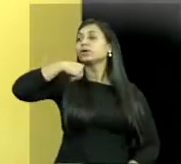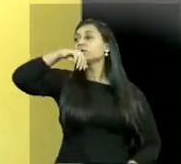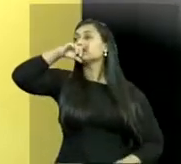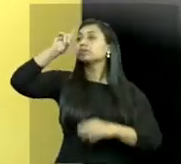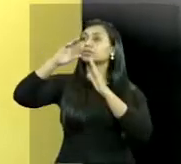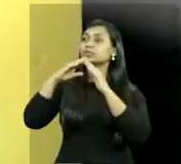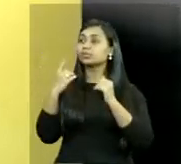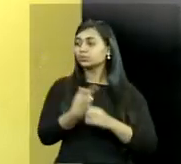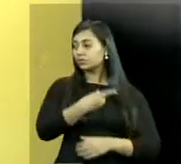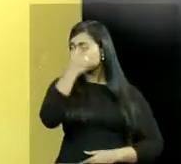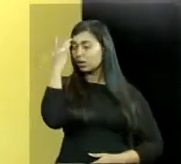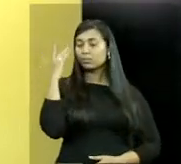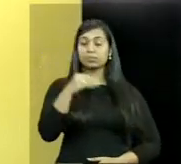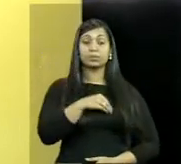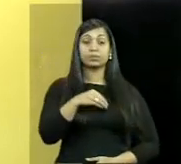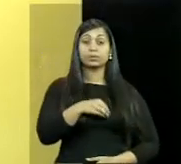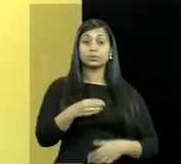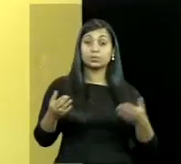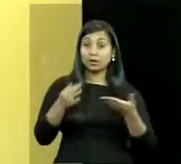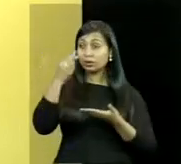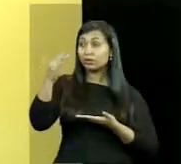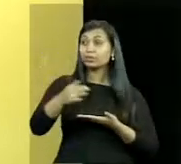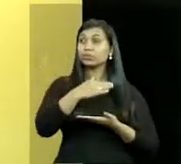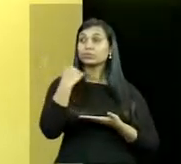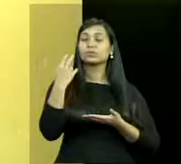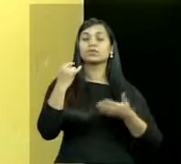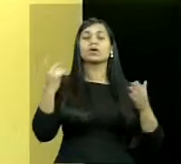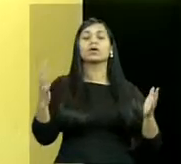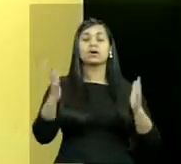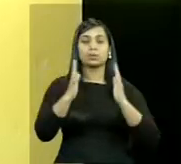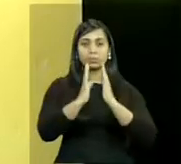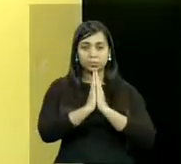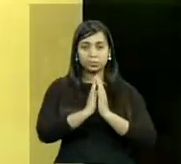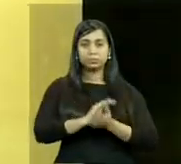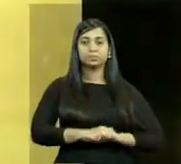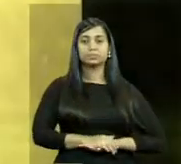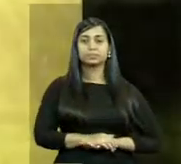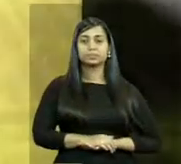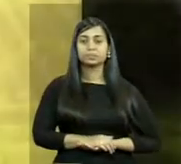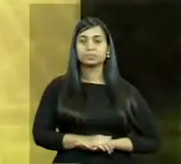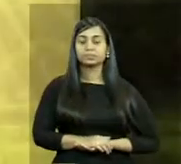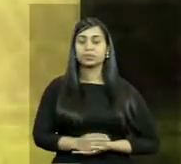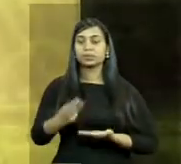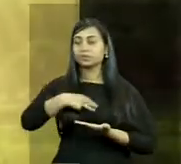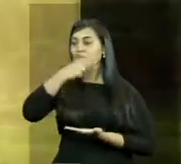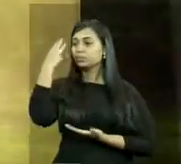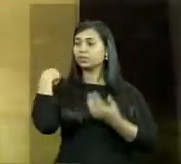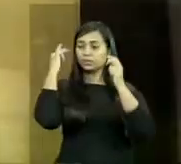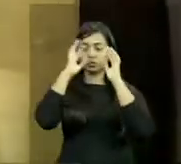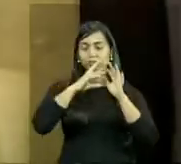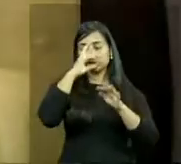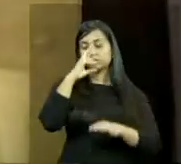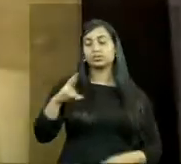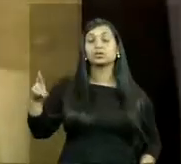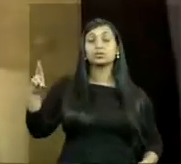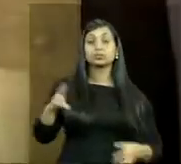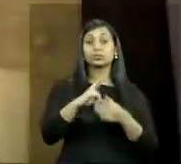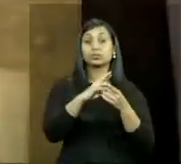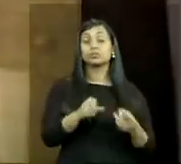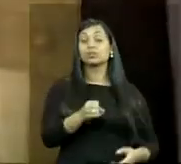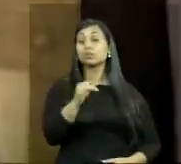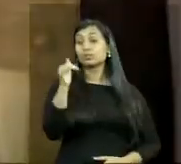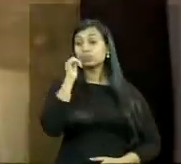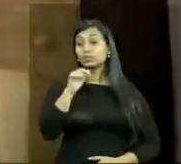Santa Maria, Mãe de Deus, rogai por nós, pecadores, agora e na hora de nossa morte. Amém. Ave Maria, cheia de